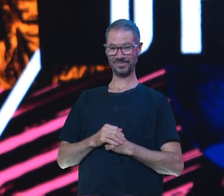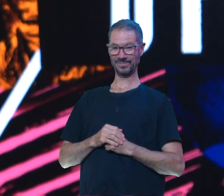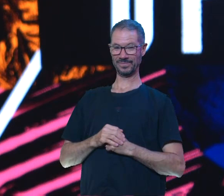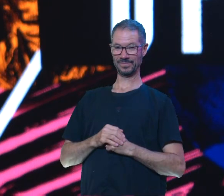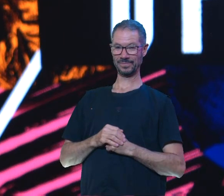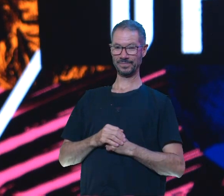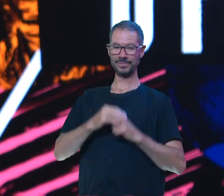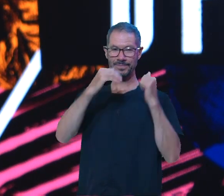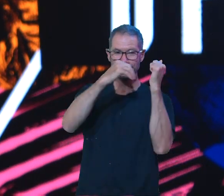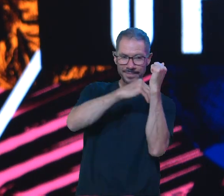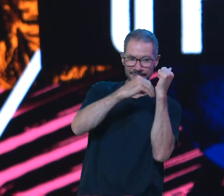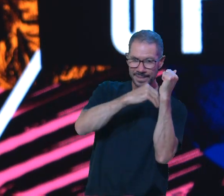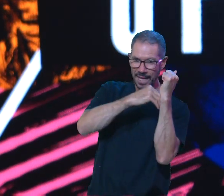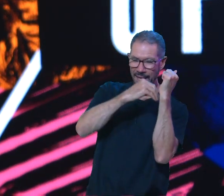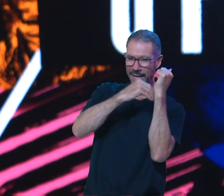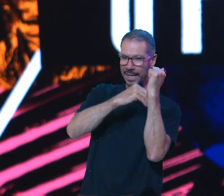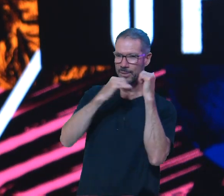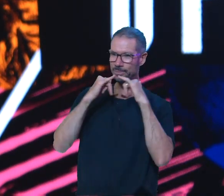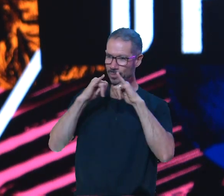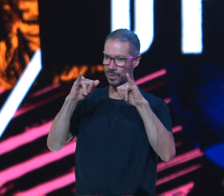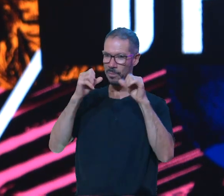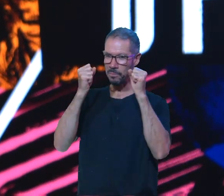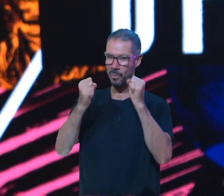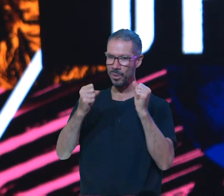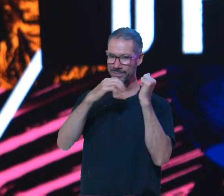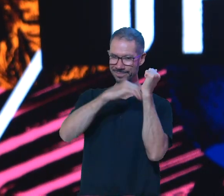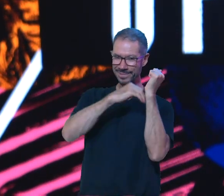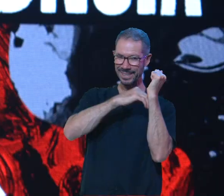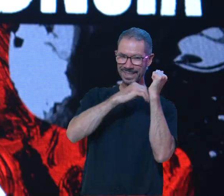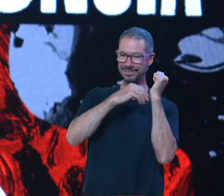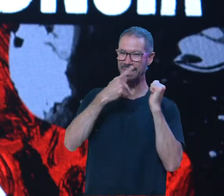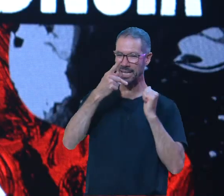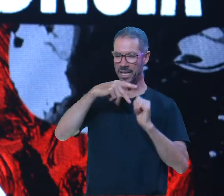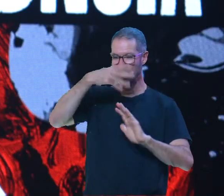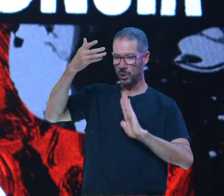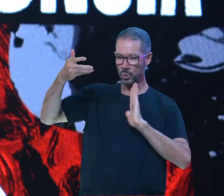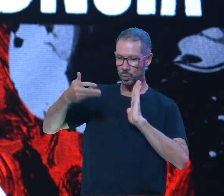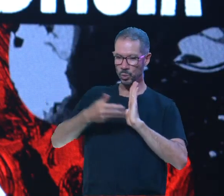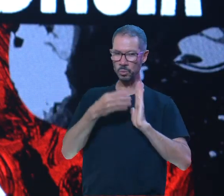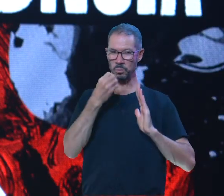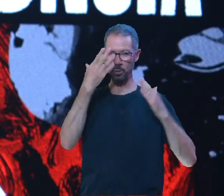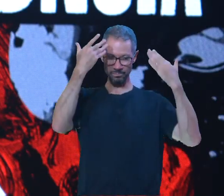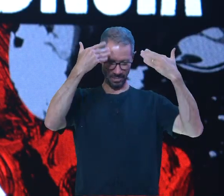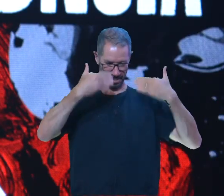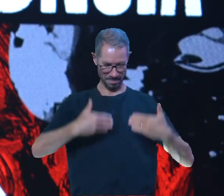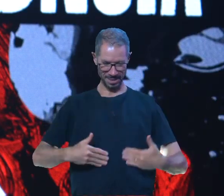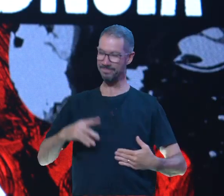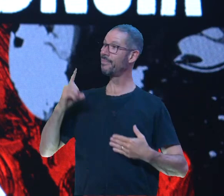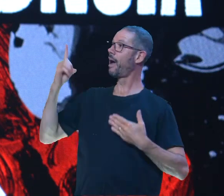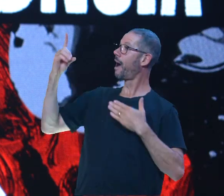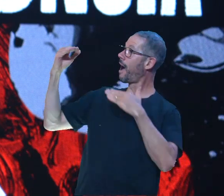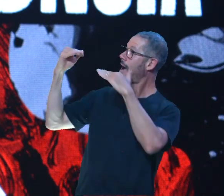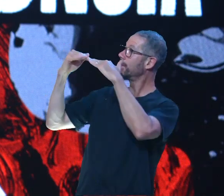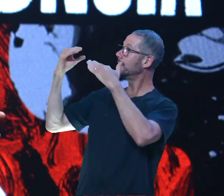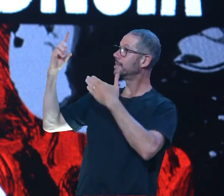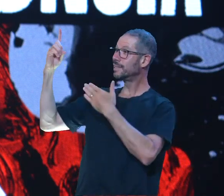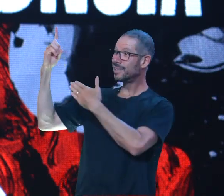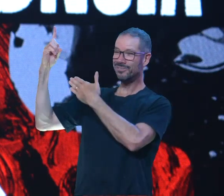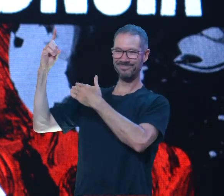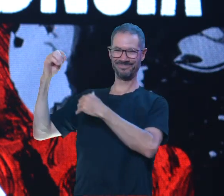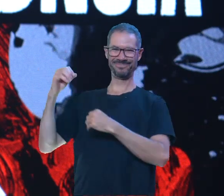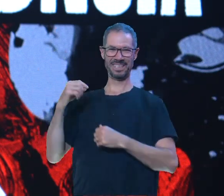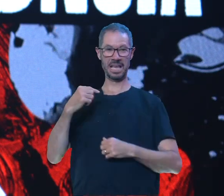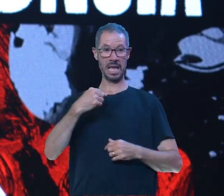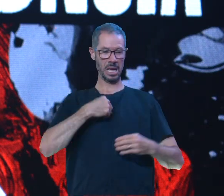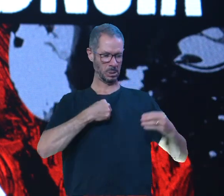Posso contar um segredo, irmão? Posso? Só entre nós aqui. Tudo que há de bom em mim é Deus. Eu não